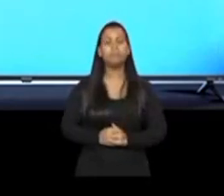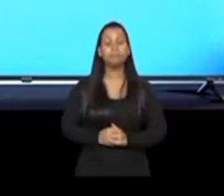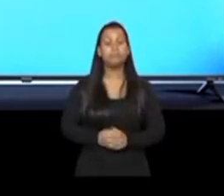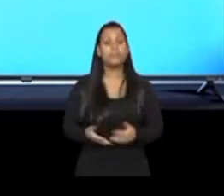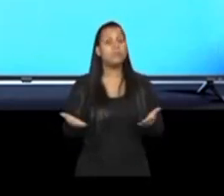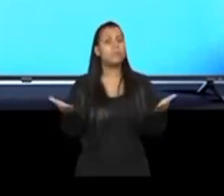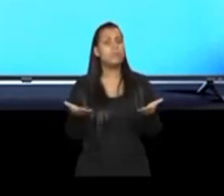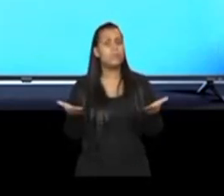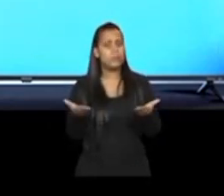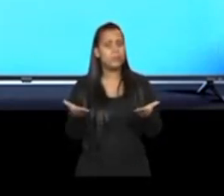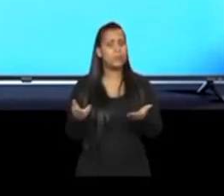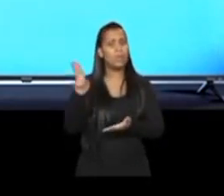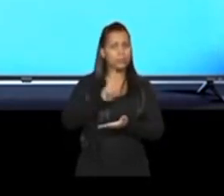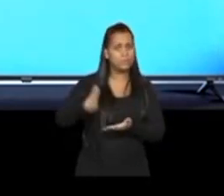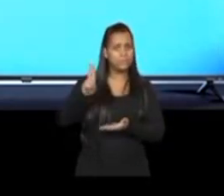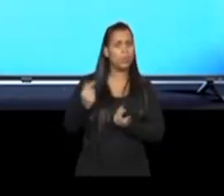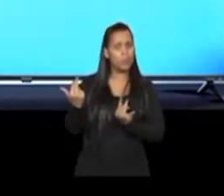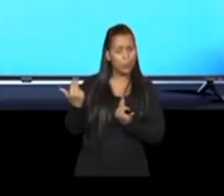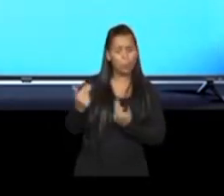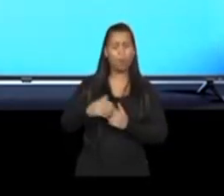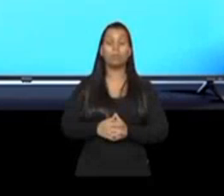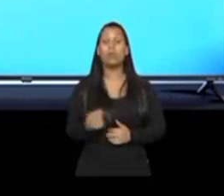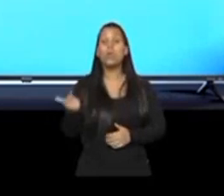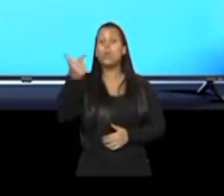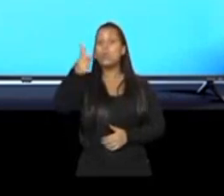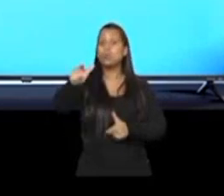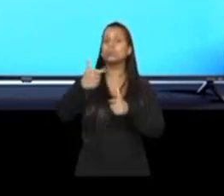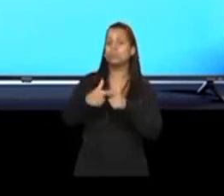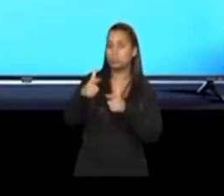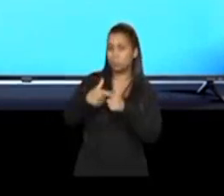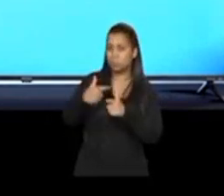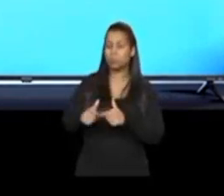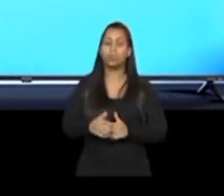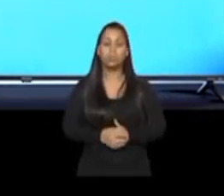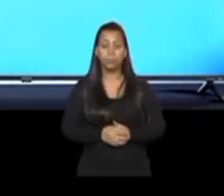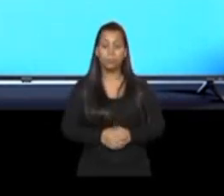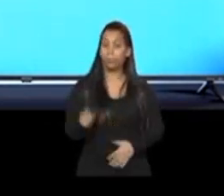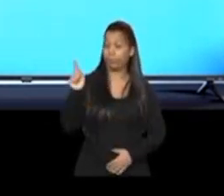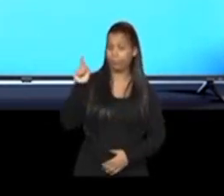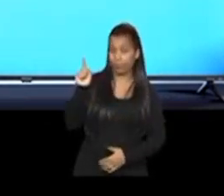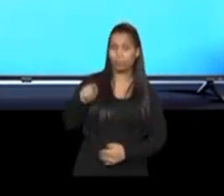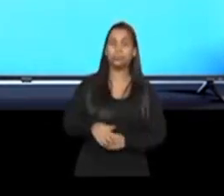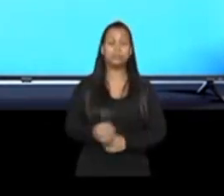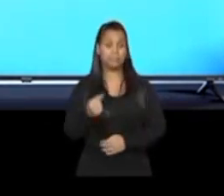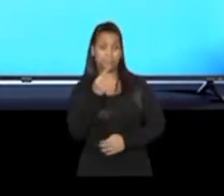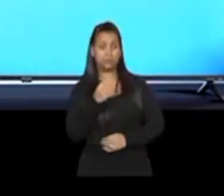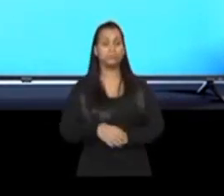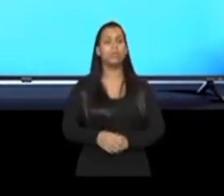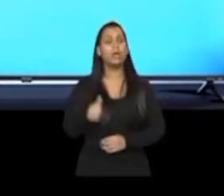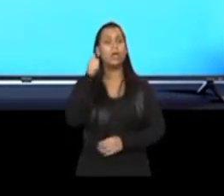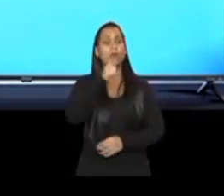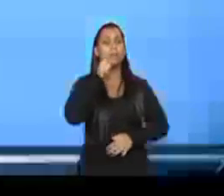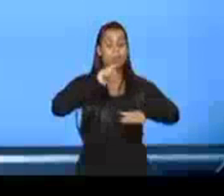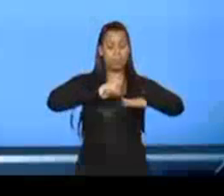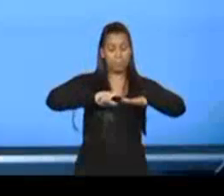Agora, usando esse mesmo princípio, vamos a outro problema. Neste aqui, Mariana é manicure e